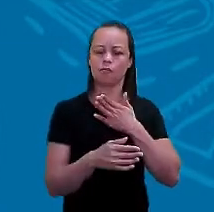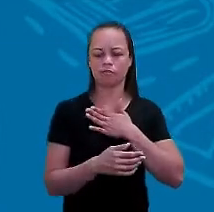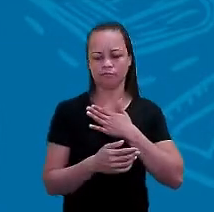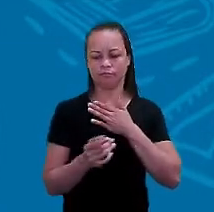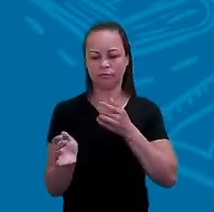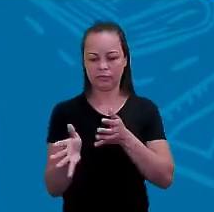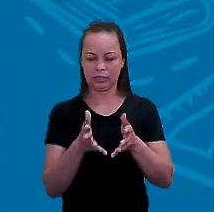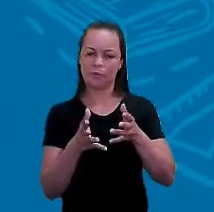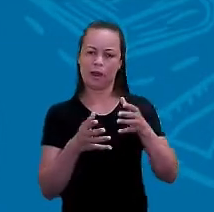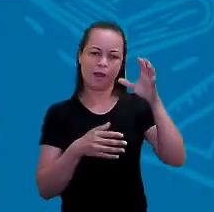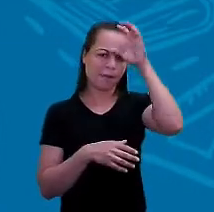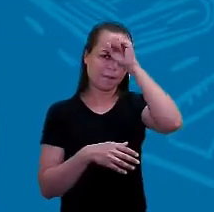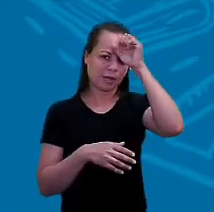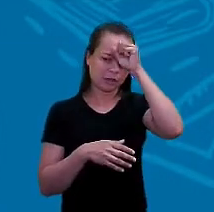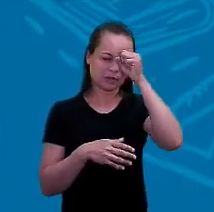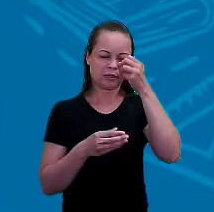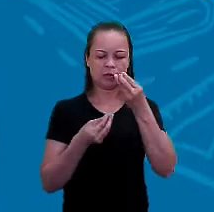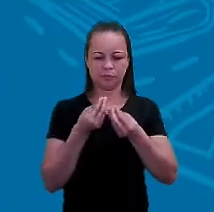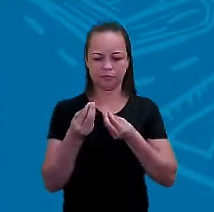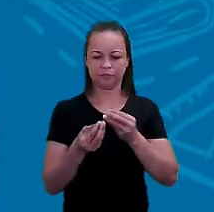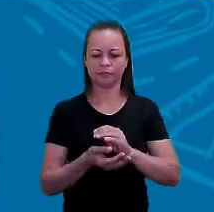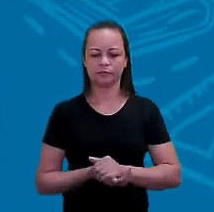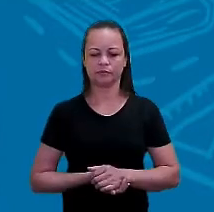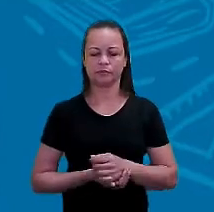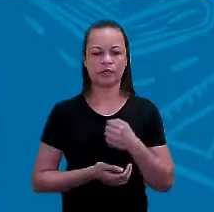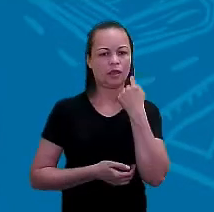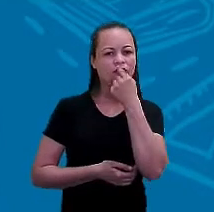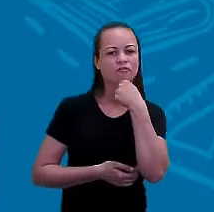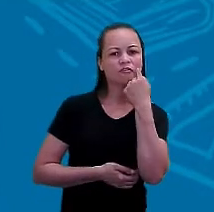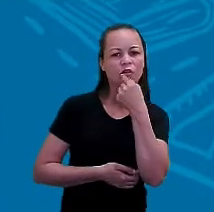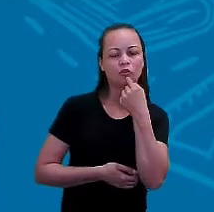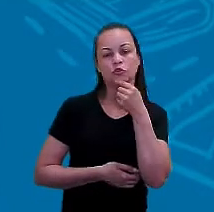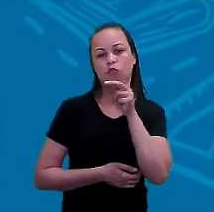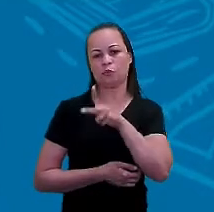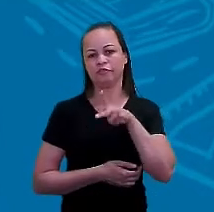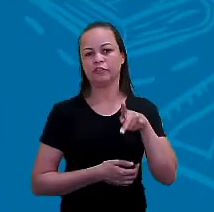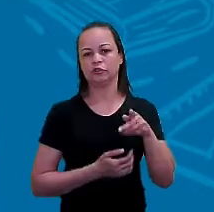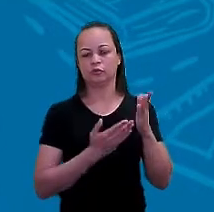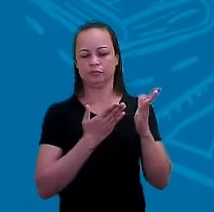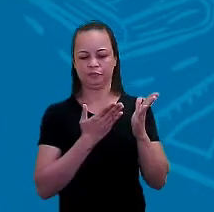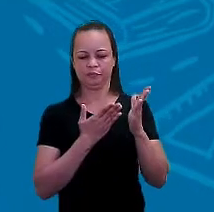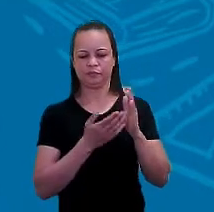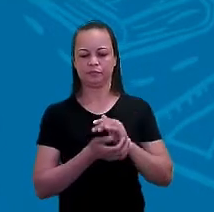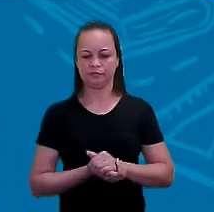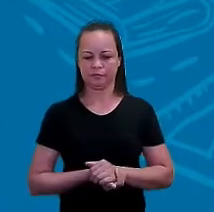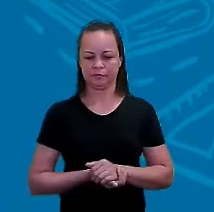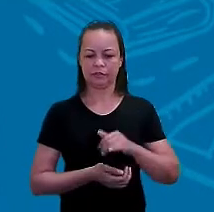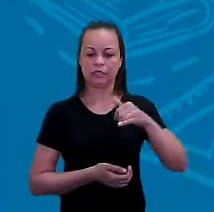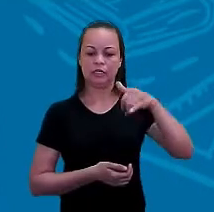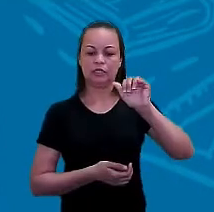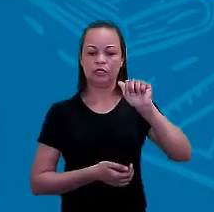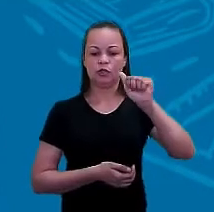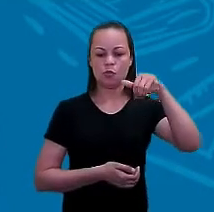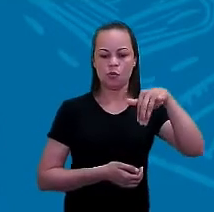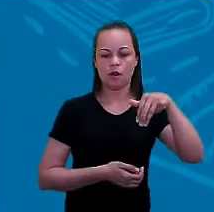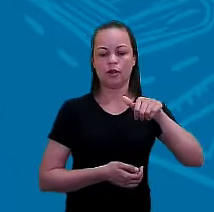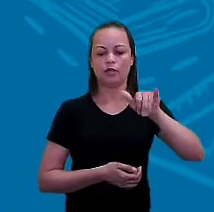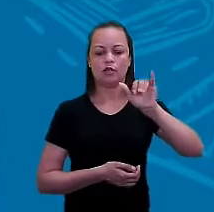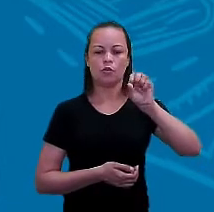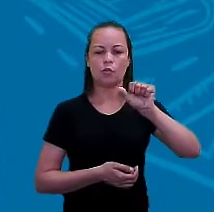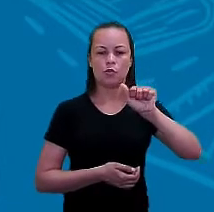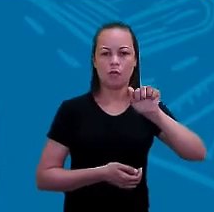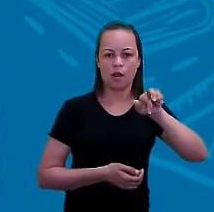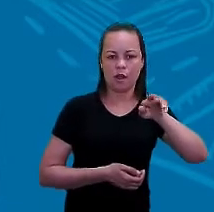pronúncia correta. Vamos lá, diga. I am. You are. He is,